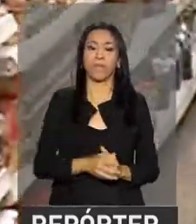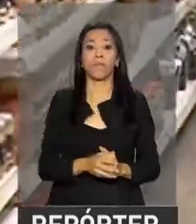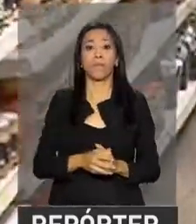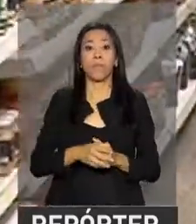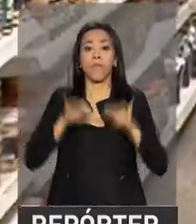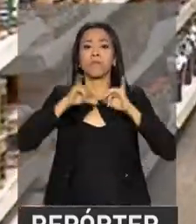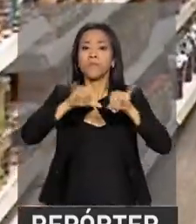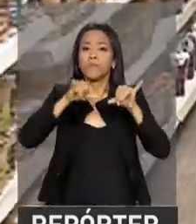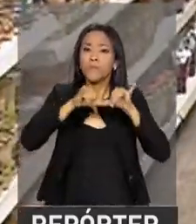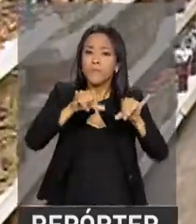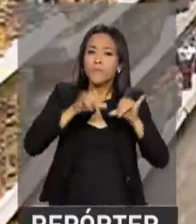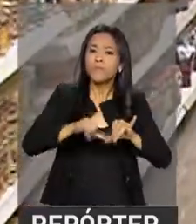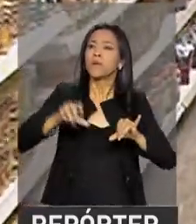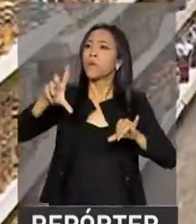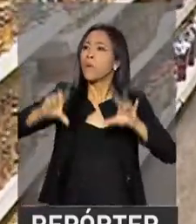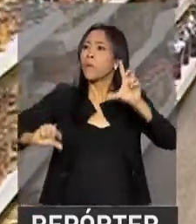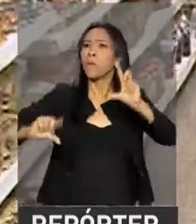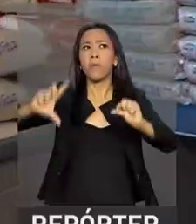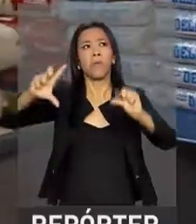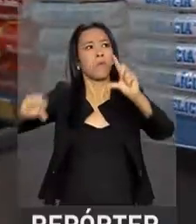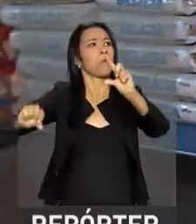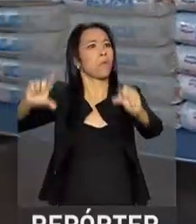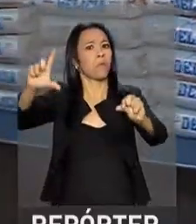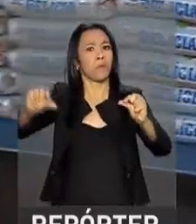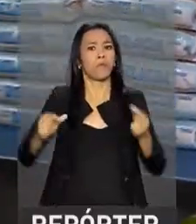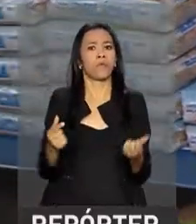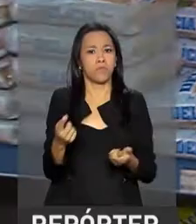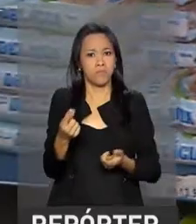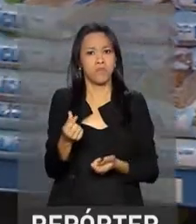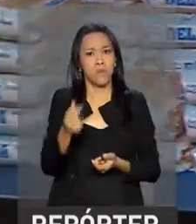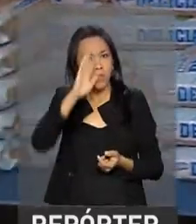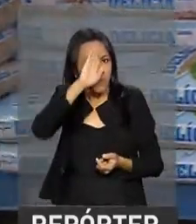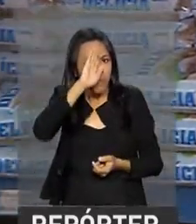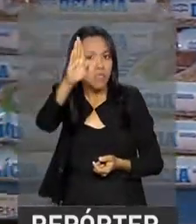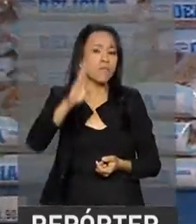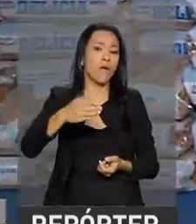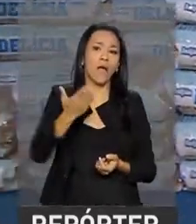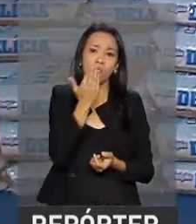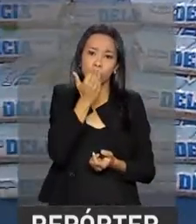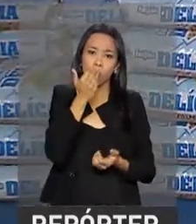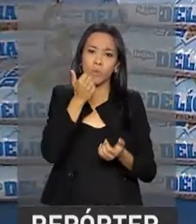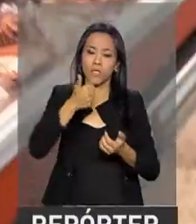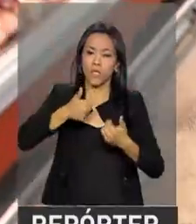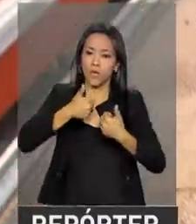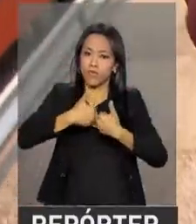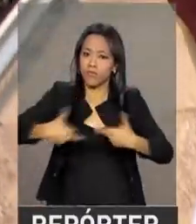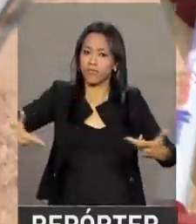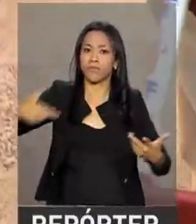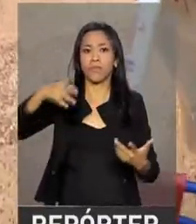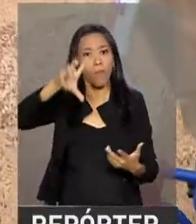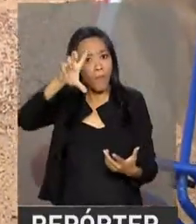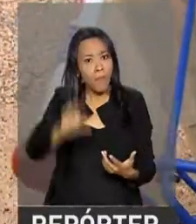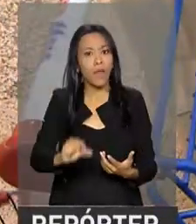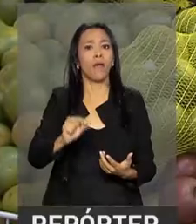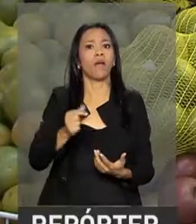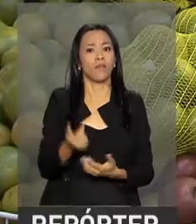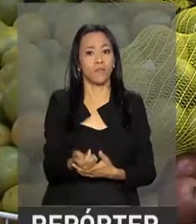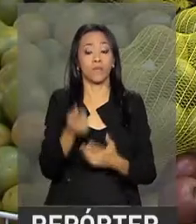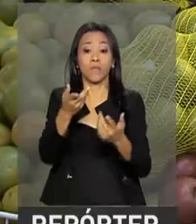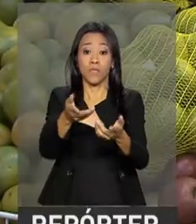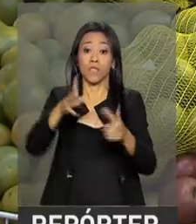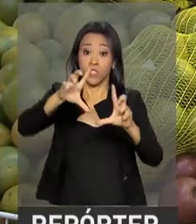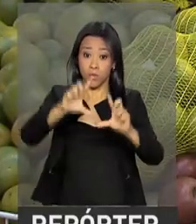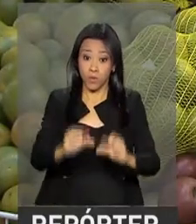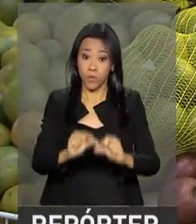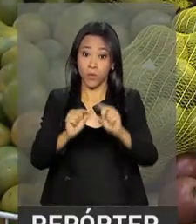mercados, alívio no bolso dos consumidores. Os principais alimentos que compõem a mesa dos brasileiros estão ficando mais baratos, com